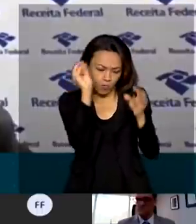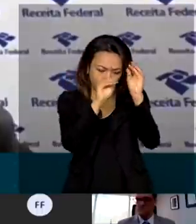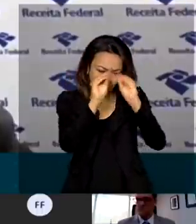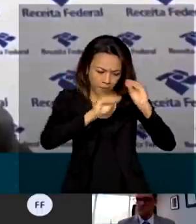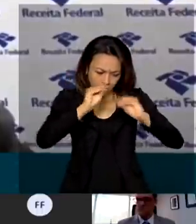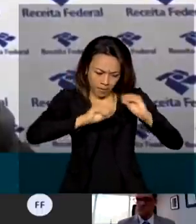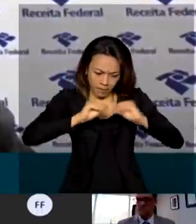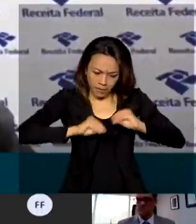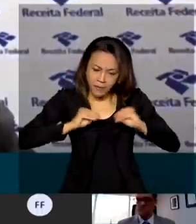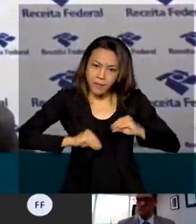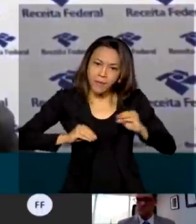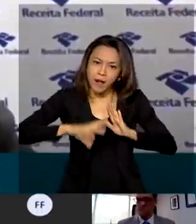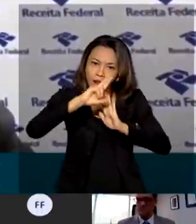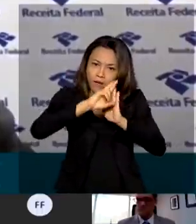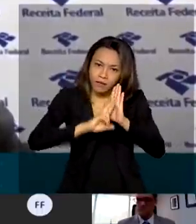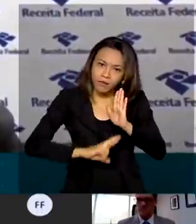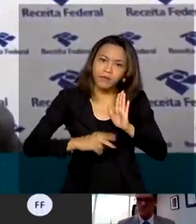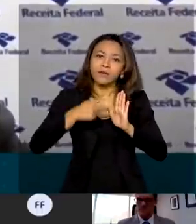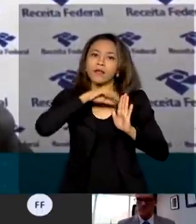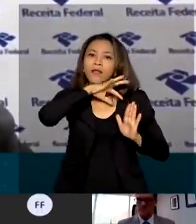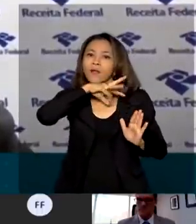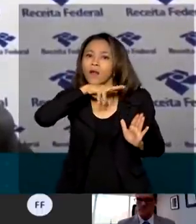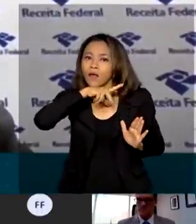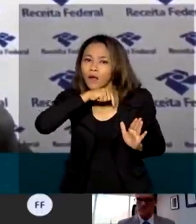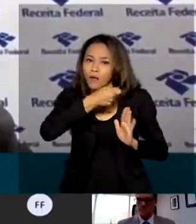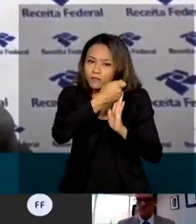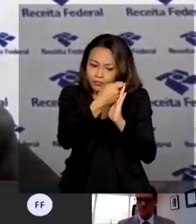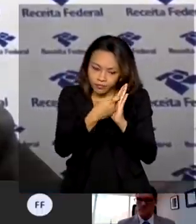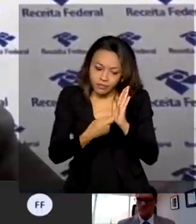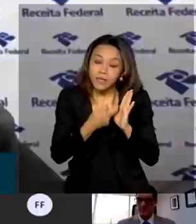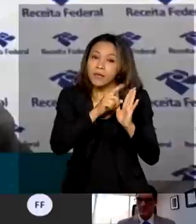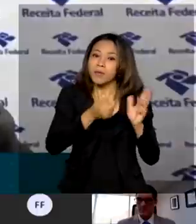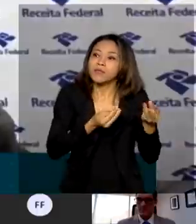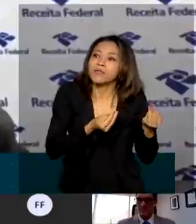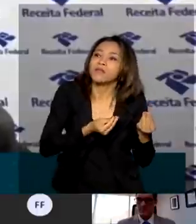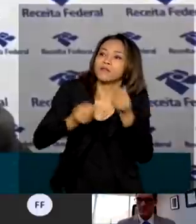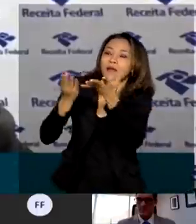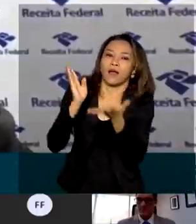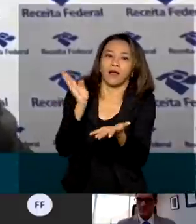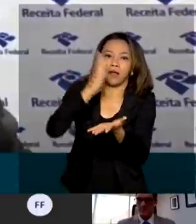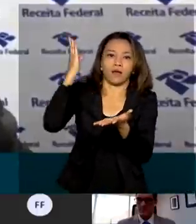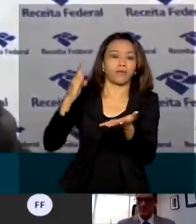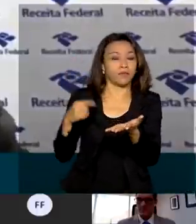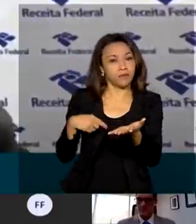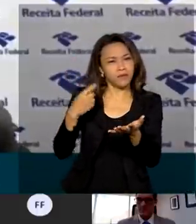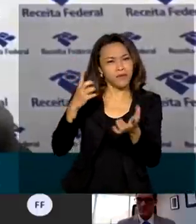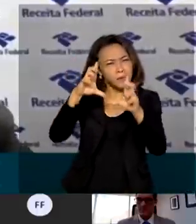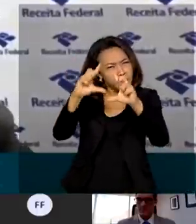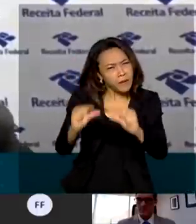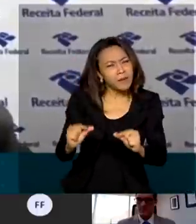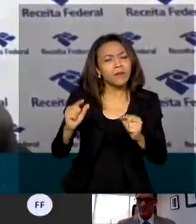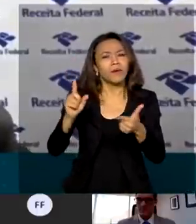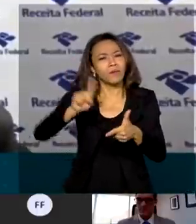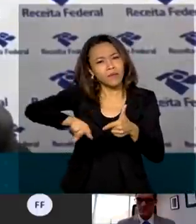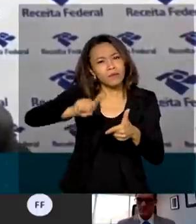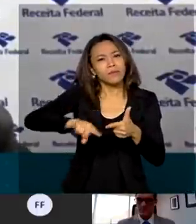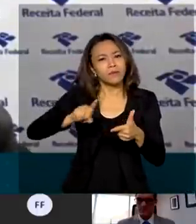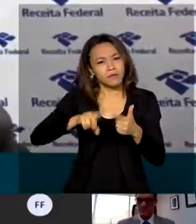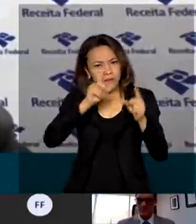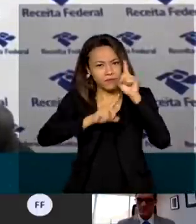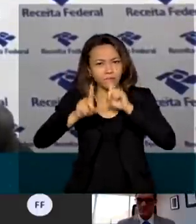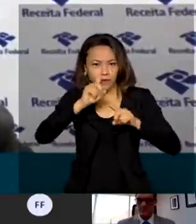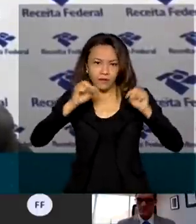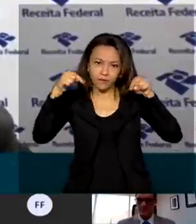declaração o envio mais rápido de preenchimento eo envio mais rápido e Menor problemas dependências nessa declaração